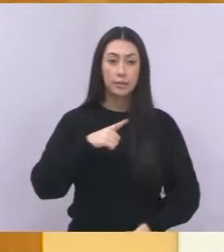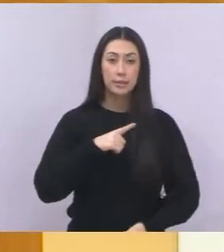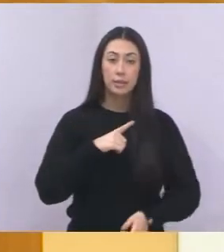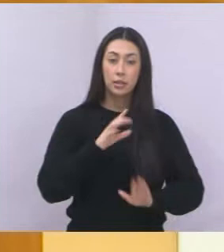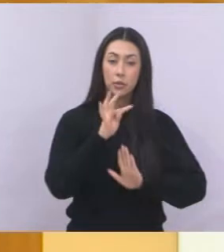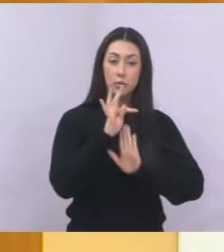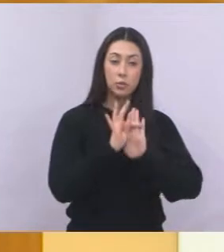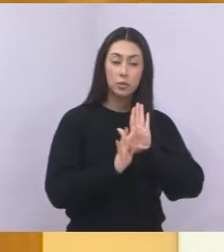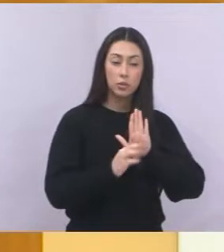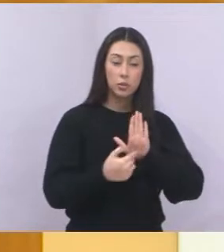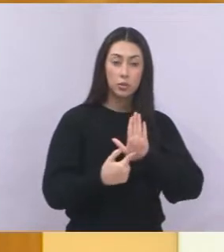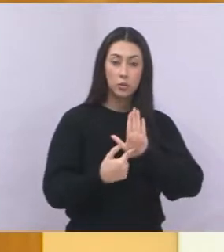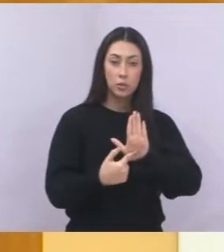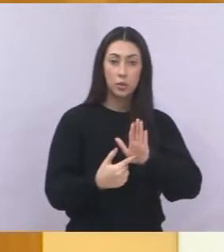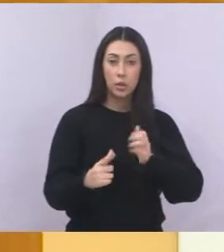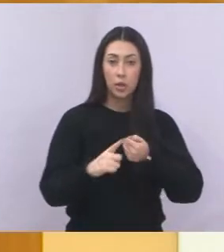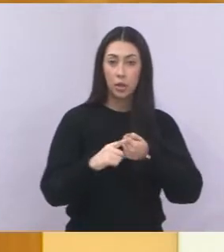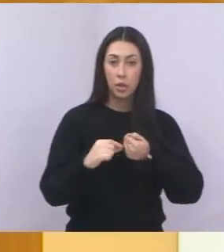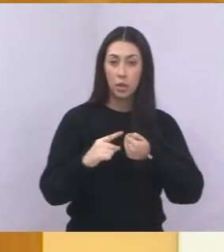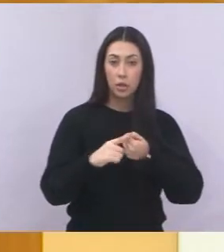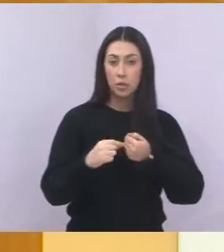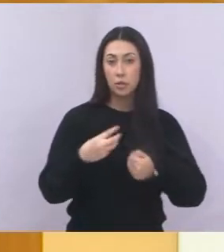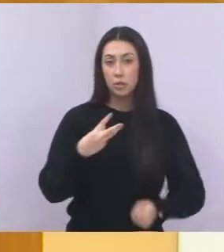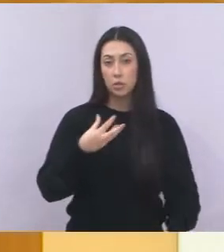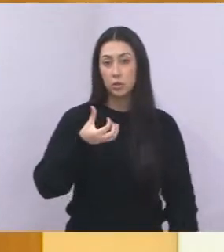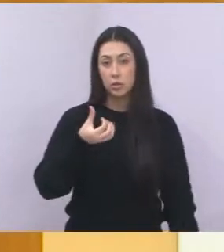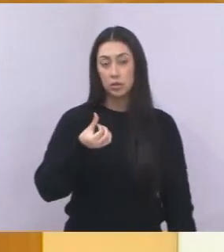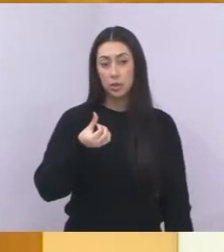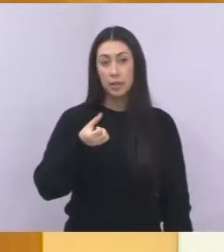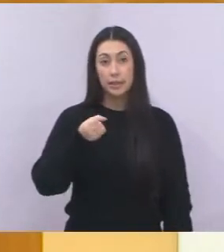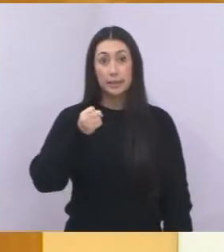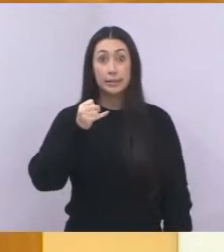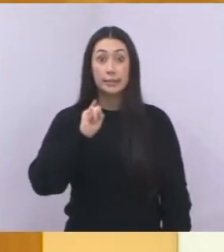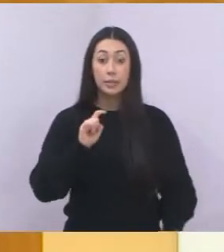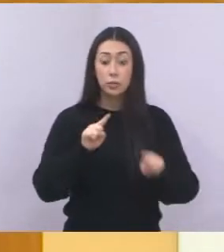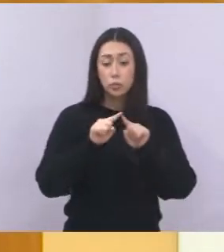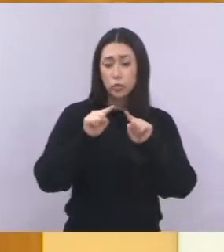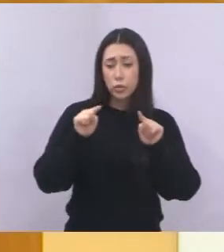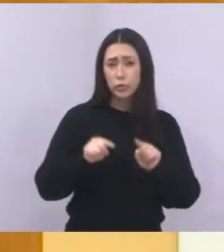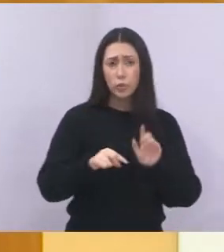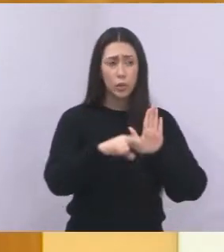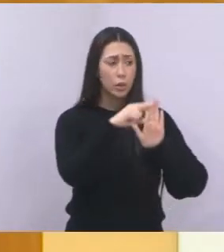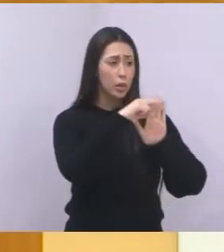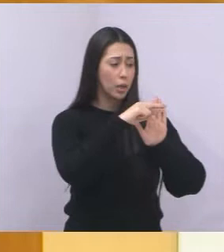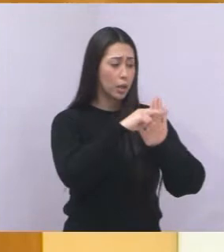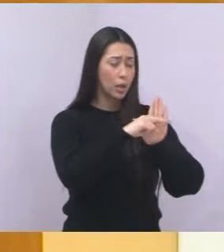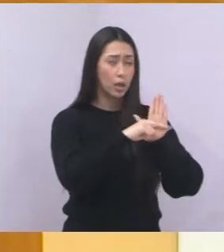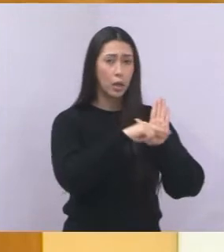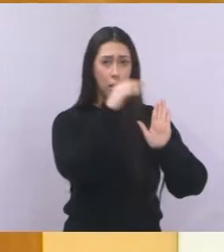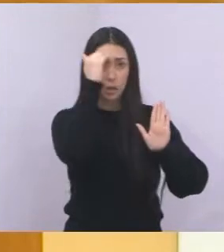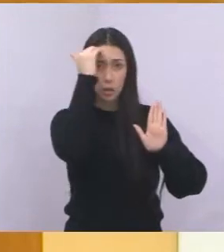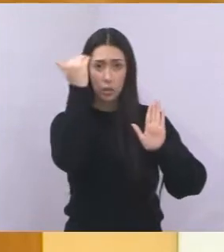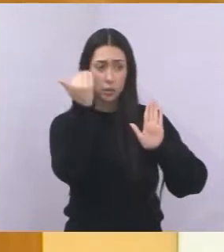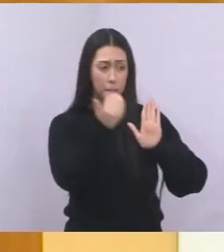seguinte redação. Artigo 36. O servidor que preencher todos os requisitos